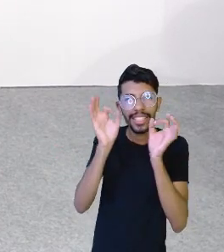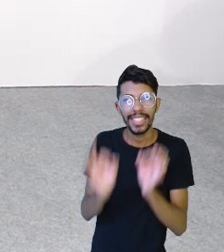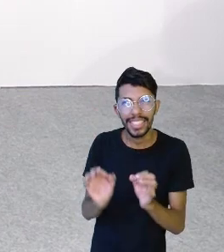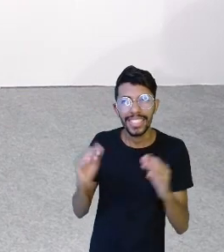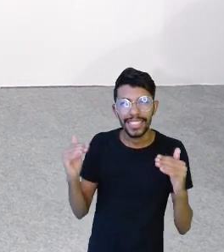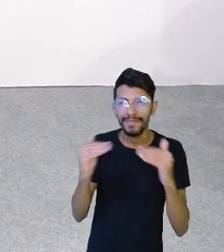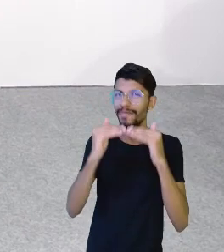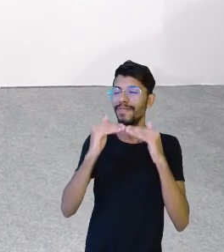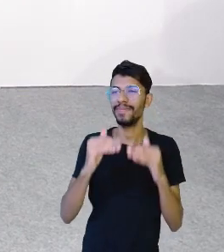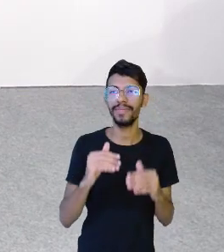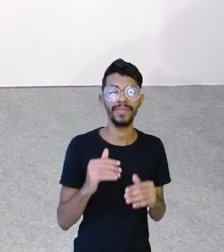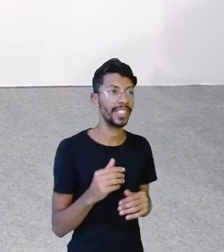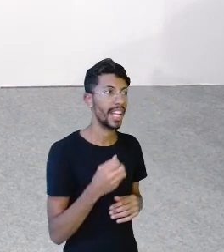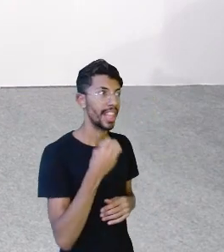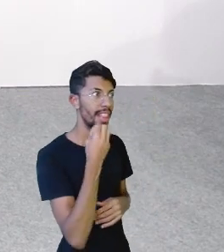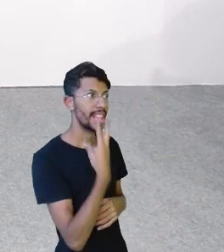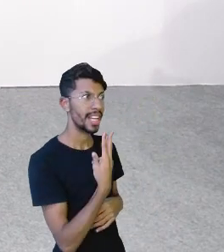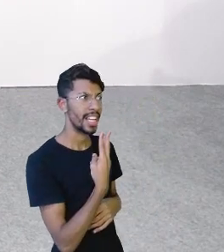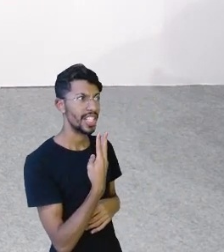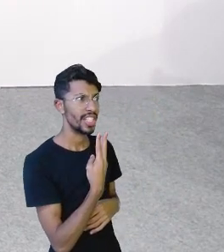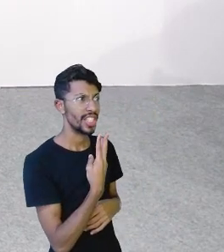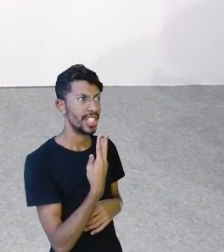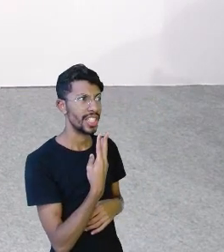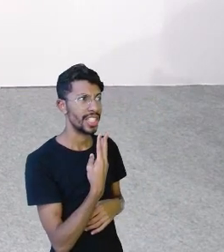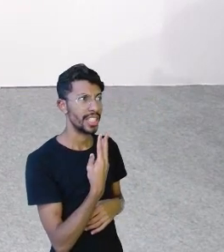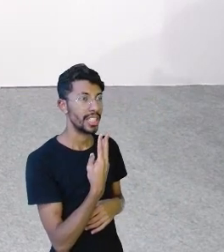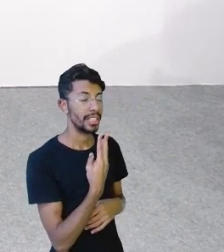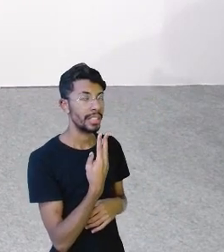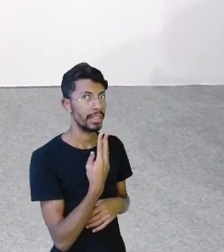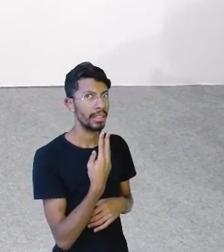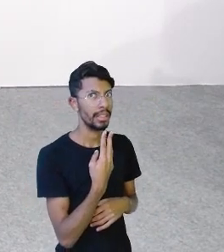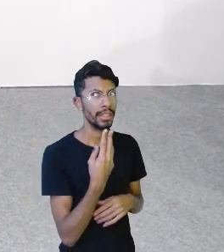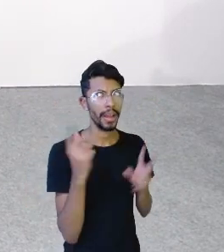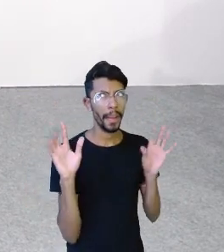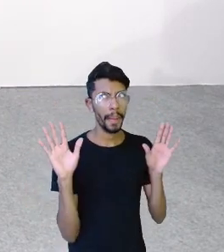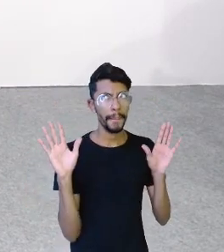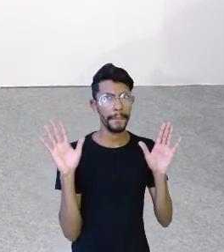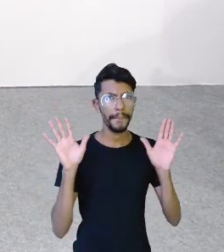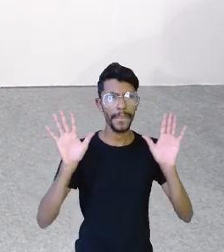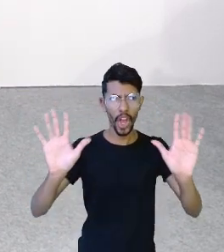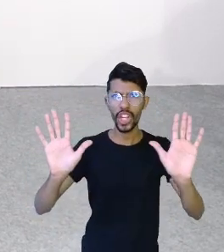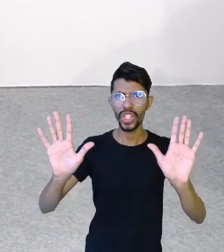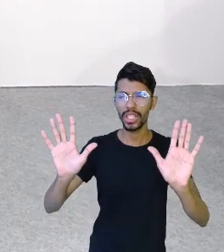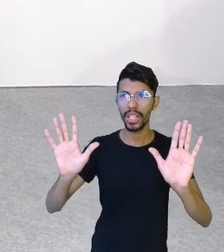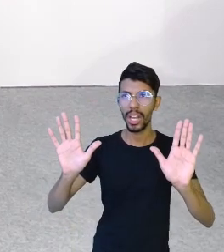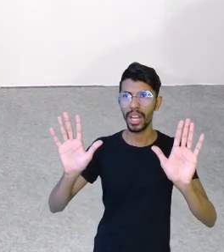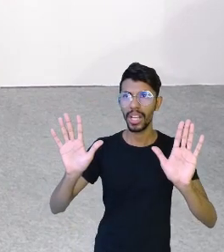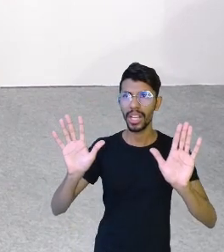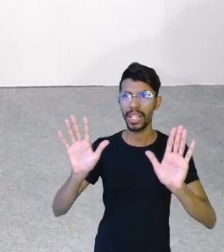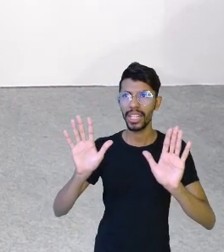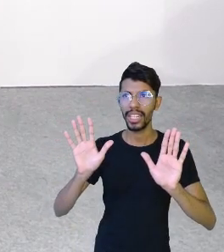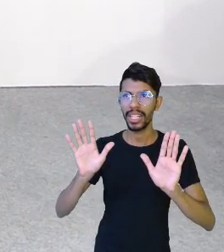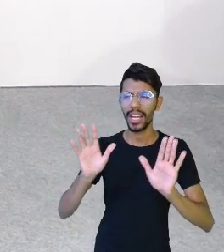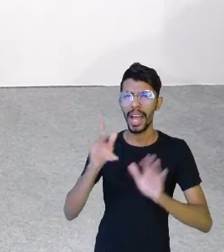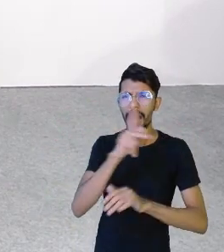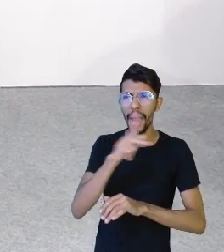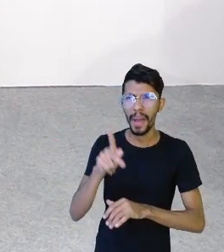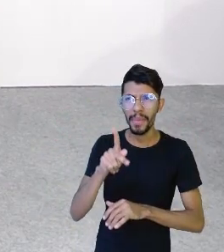gente. Vamos lá? 3. 3. Vira pra lá, para eles observarem. Será que a